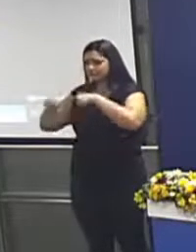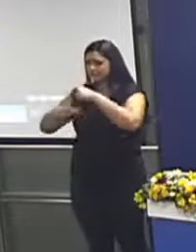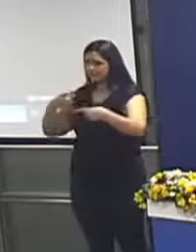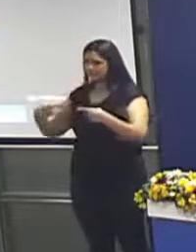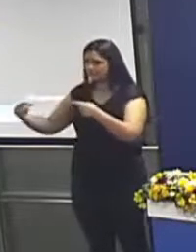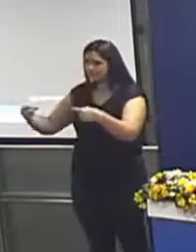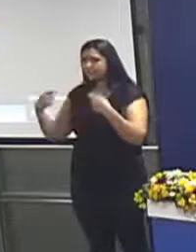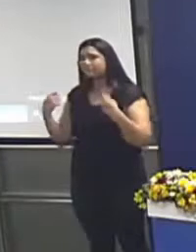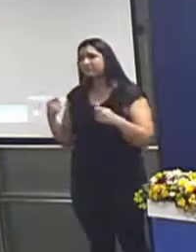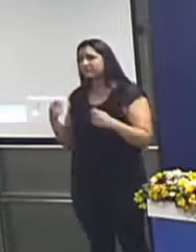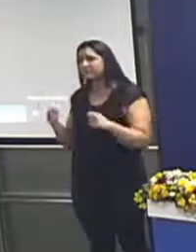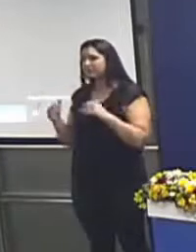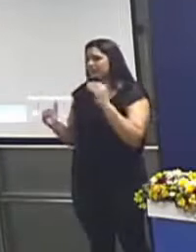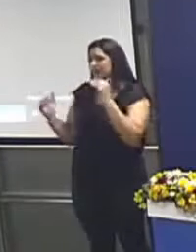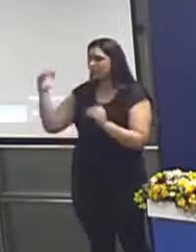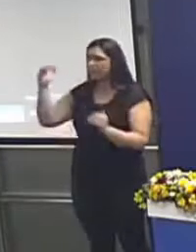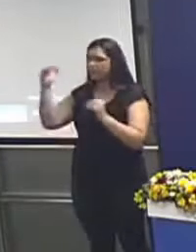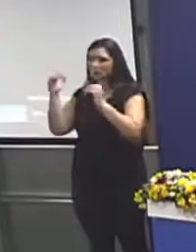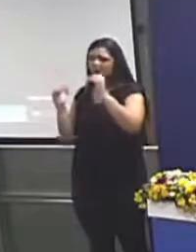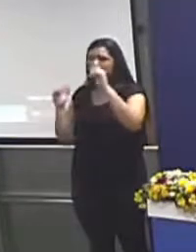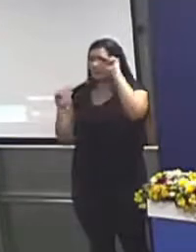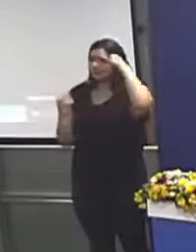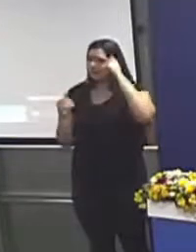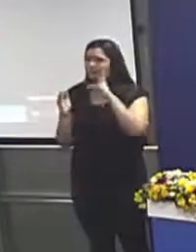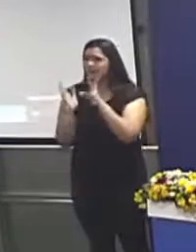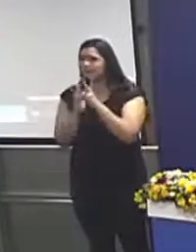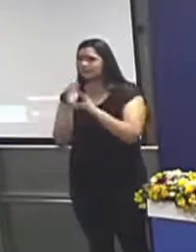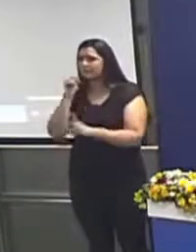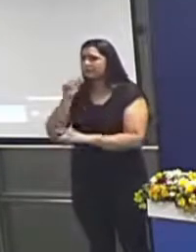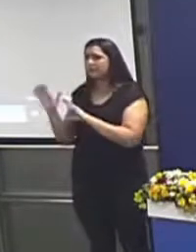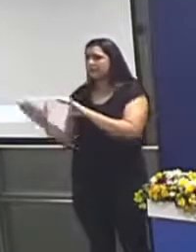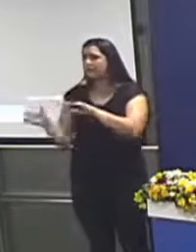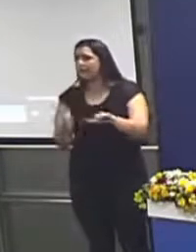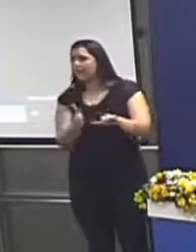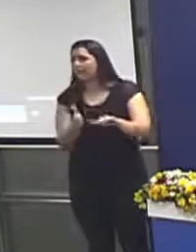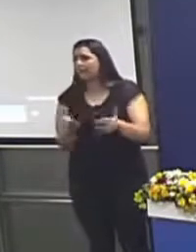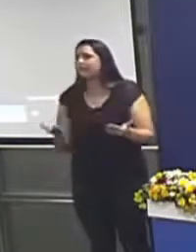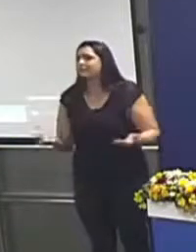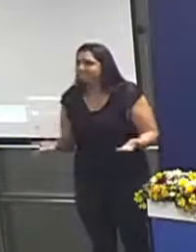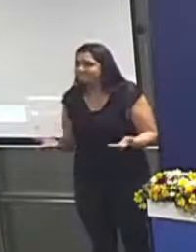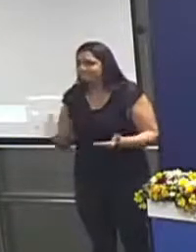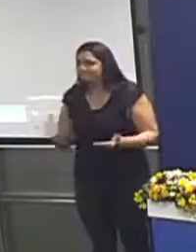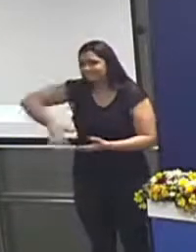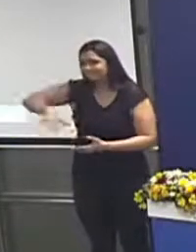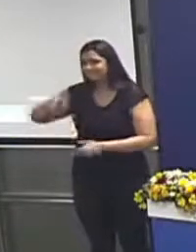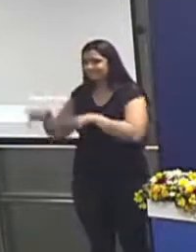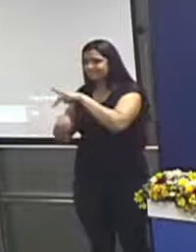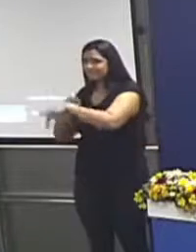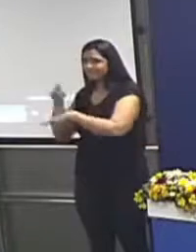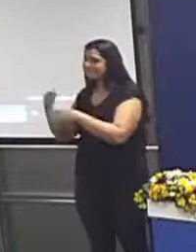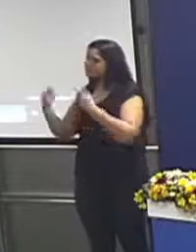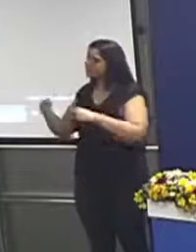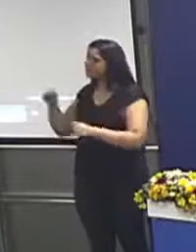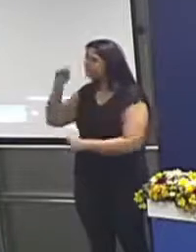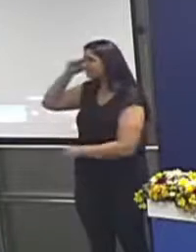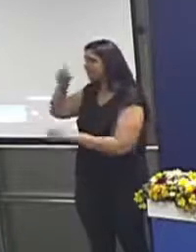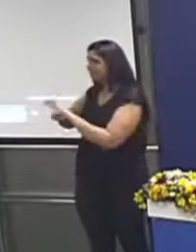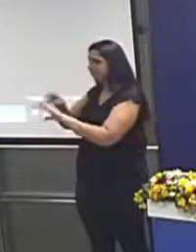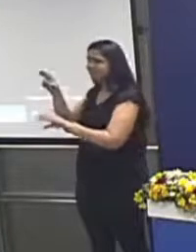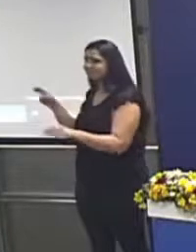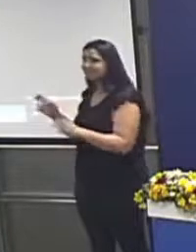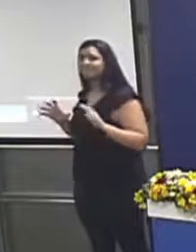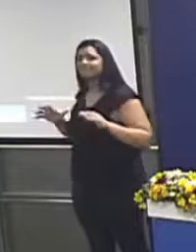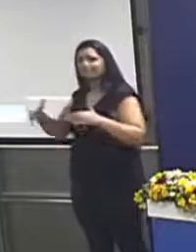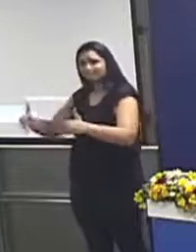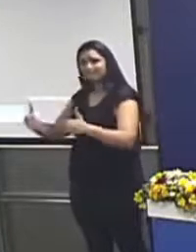de combate a privilégios. Negros, índios e mulheres juntos no processo. Um povo sem medo, com sua autonomia. Só assim